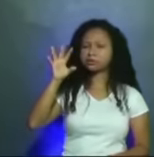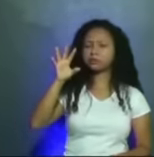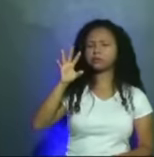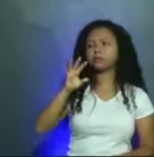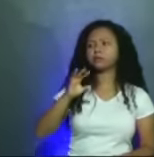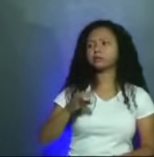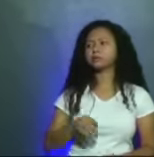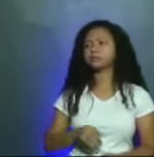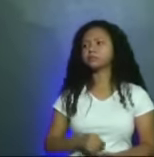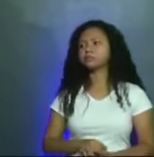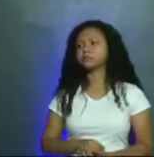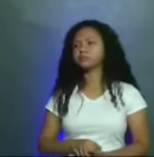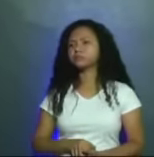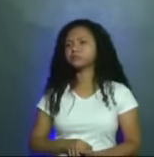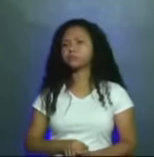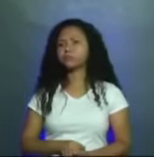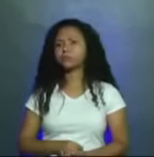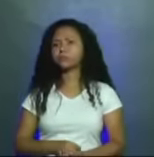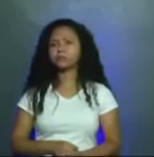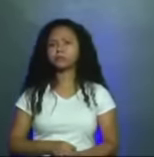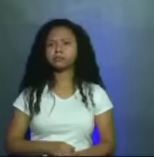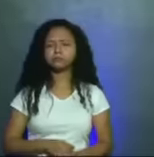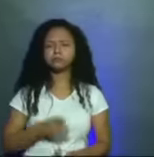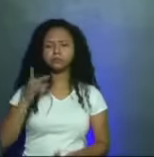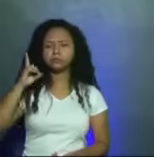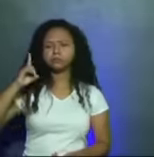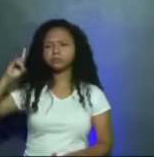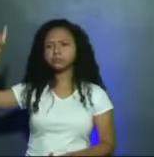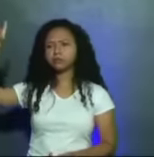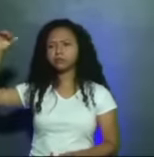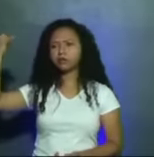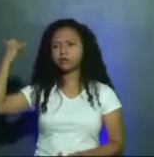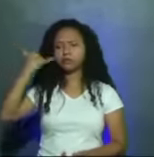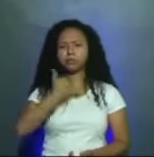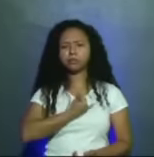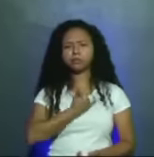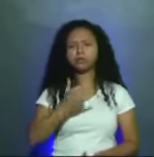Cristo. Deus também falou que tem um pai que